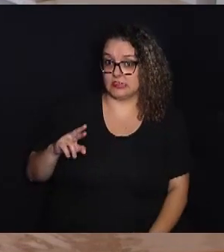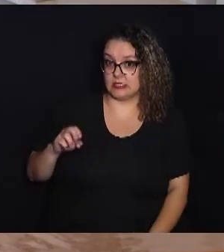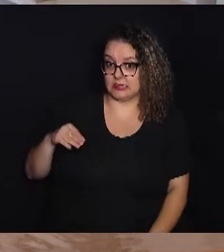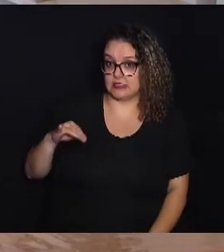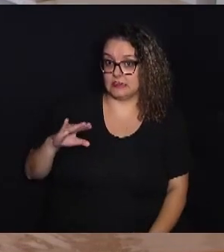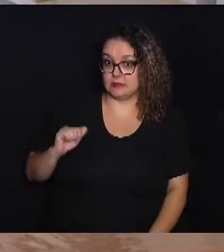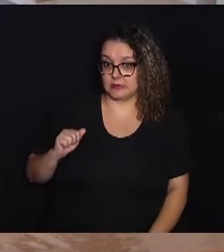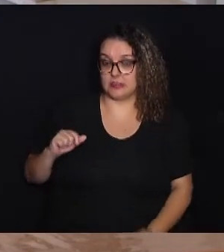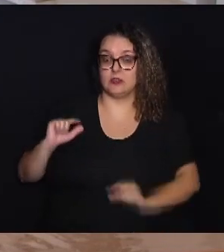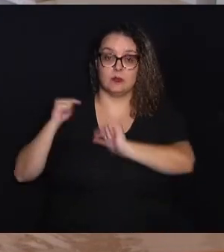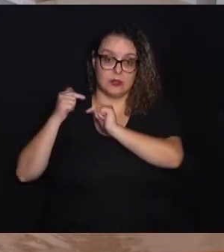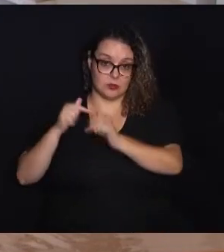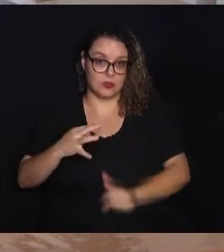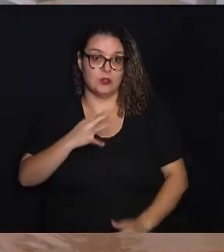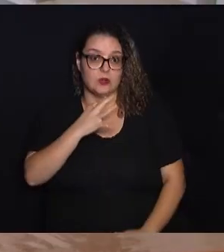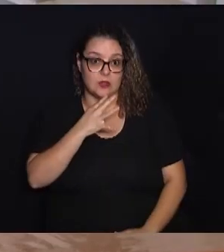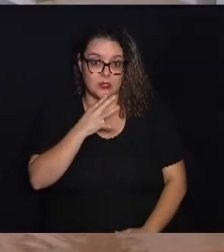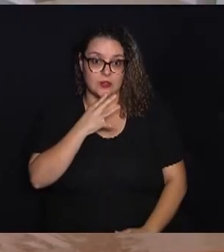dobrando bem.